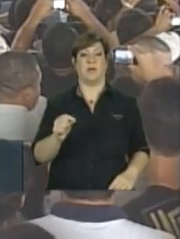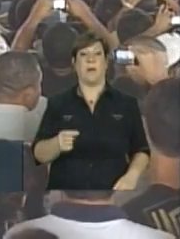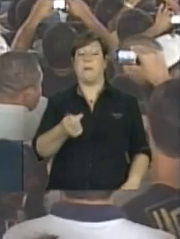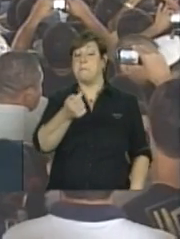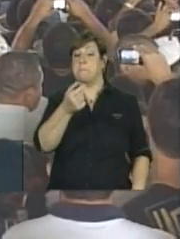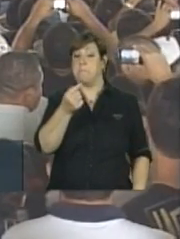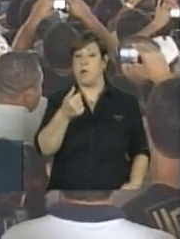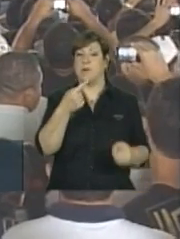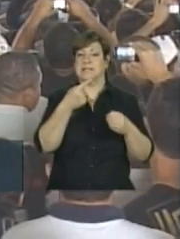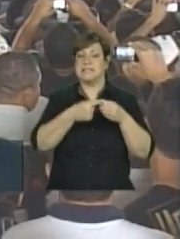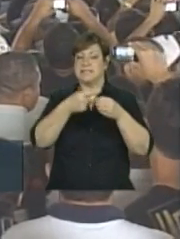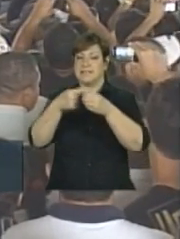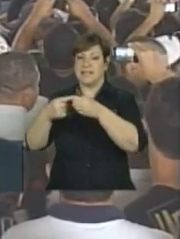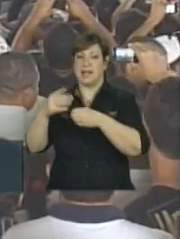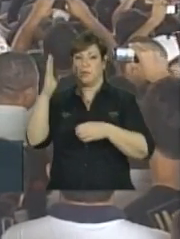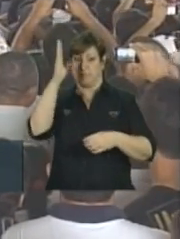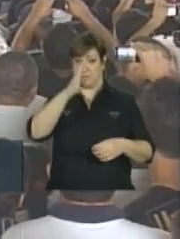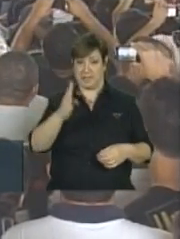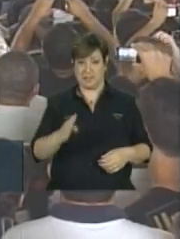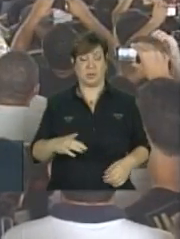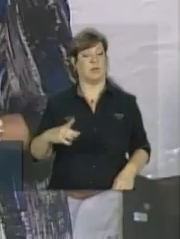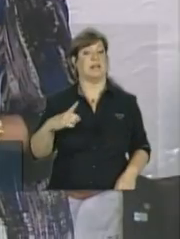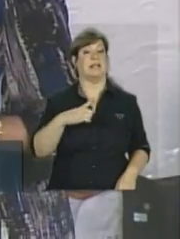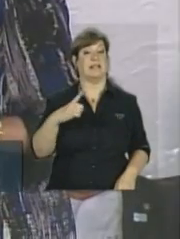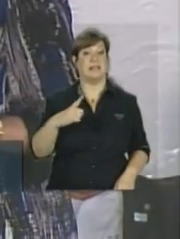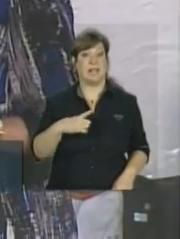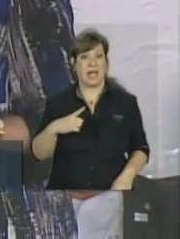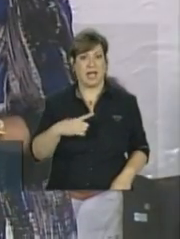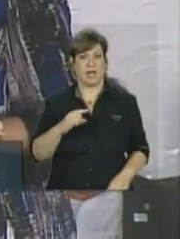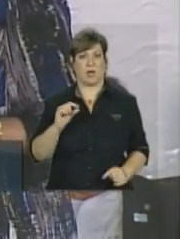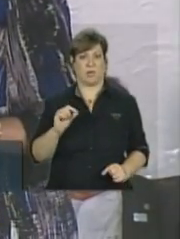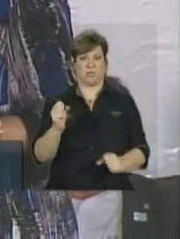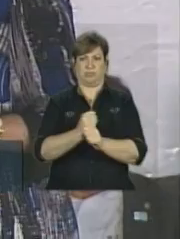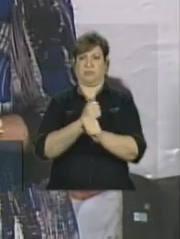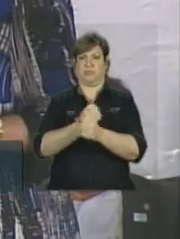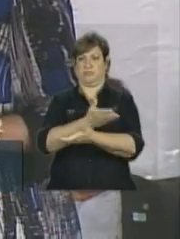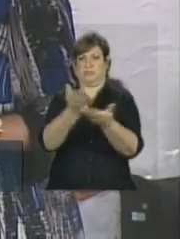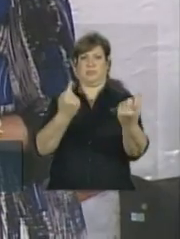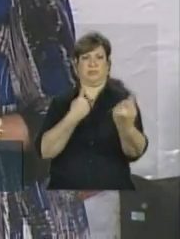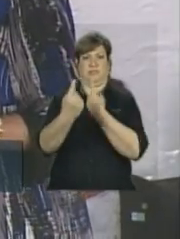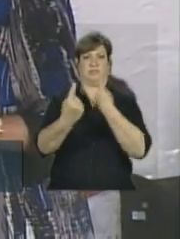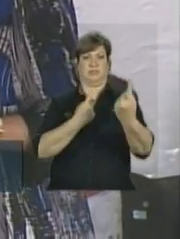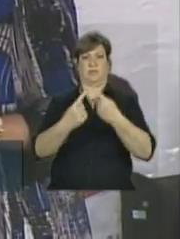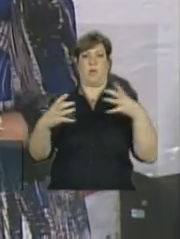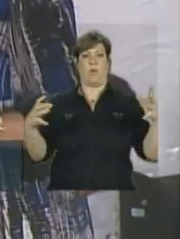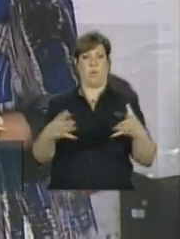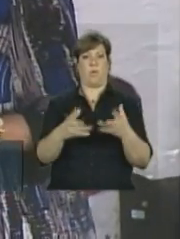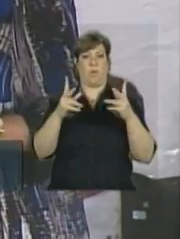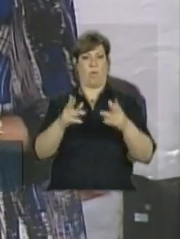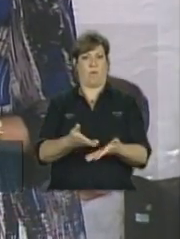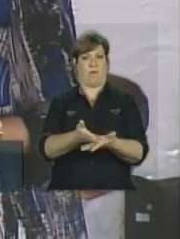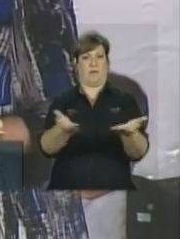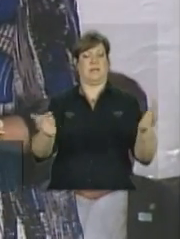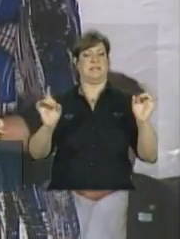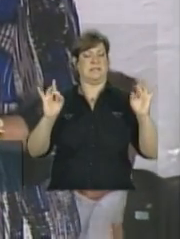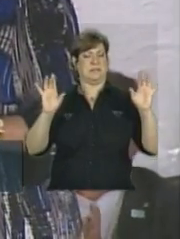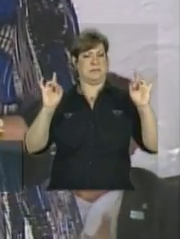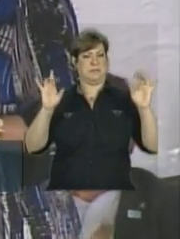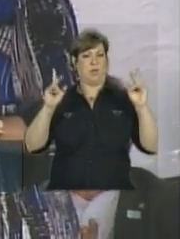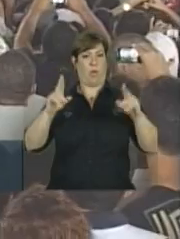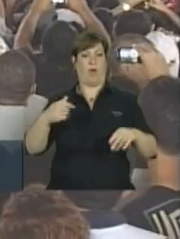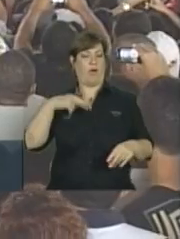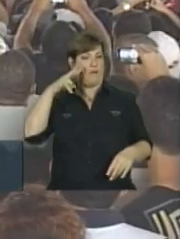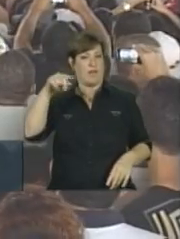poucas cidades do Brasil terão uma estrutura de transporte coletivo da qualidade da